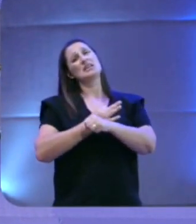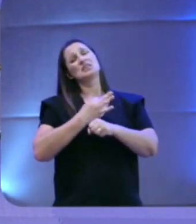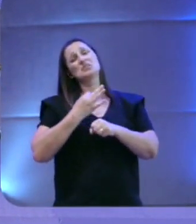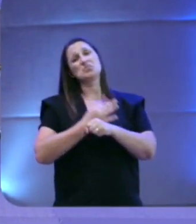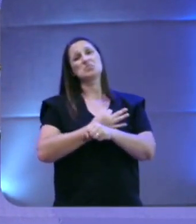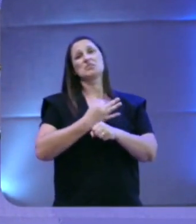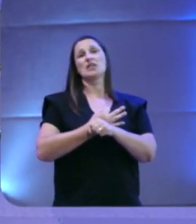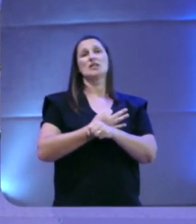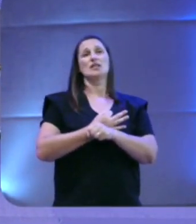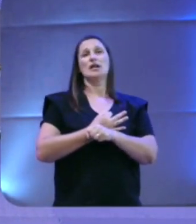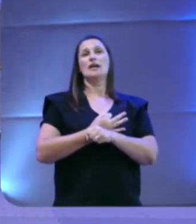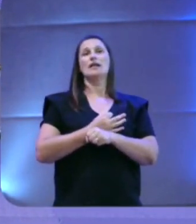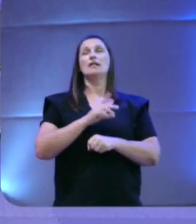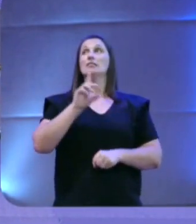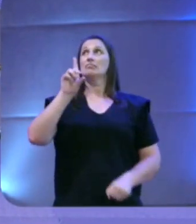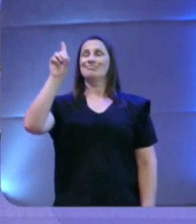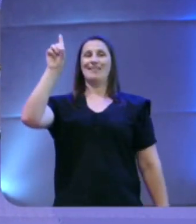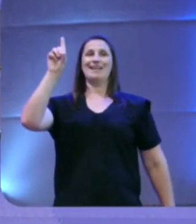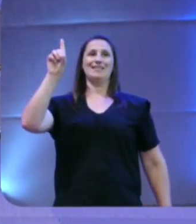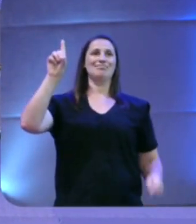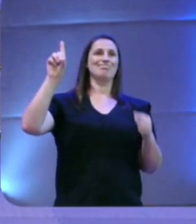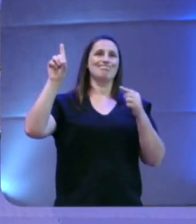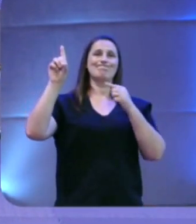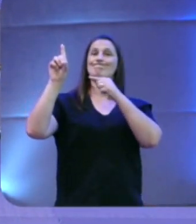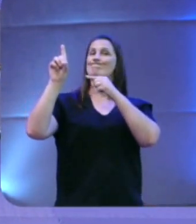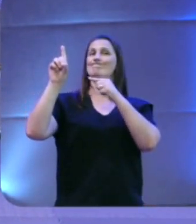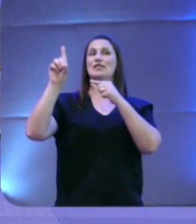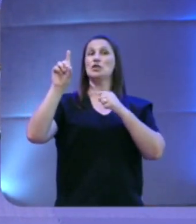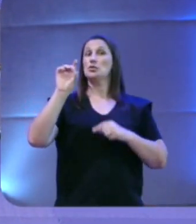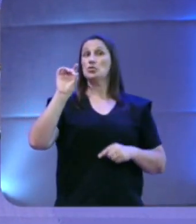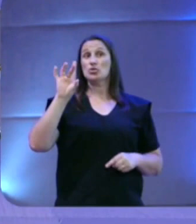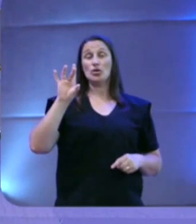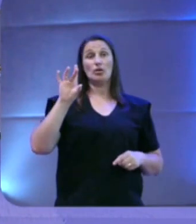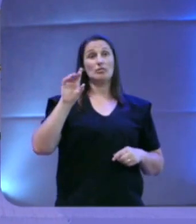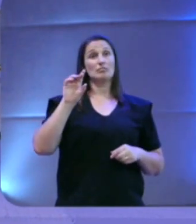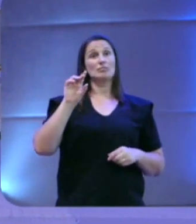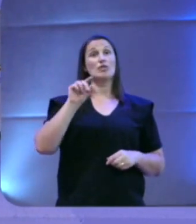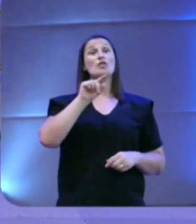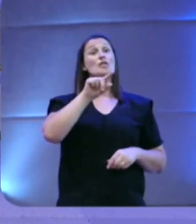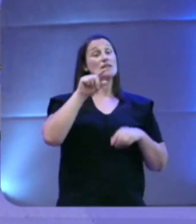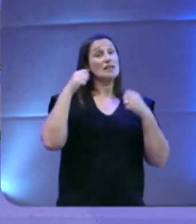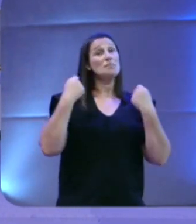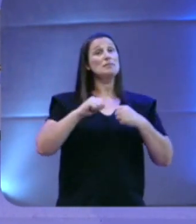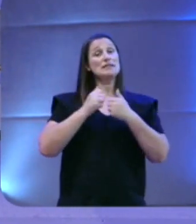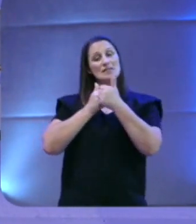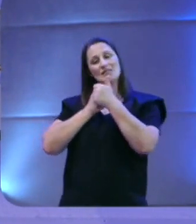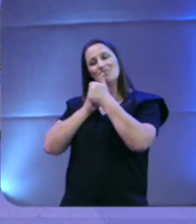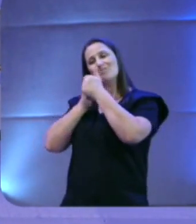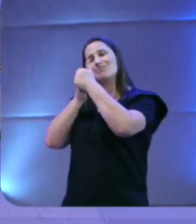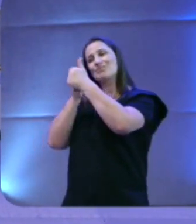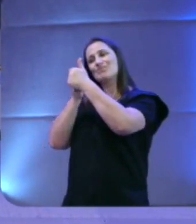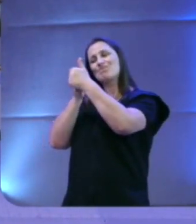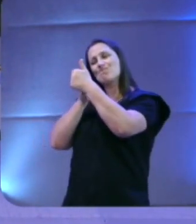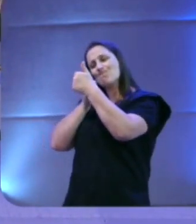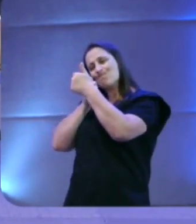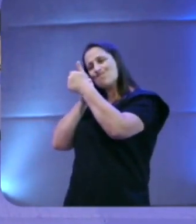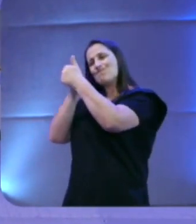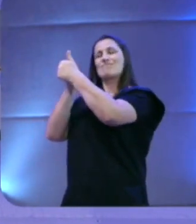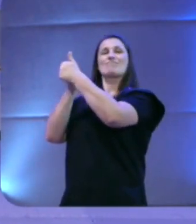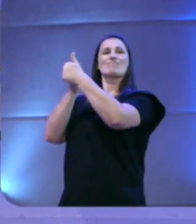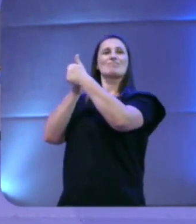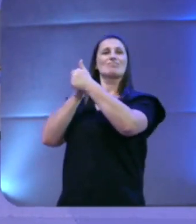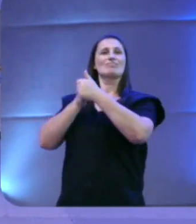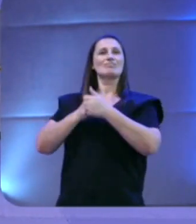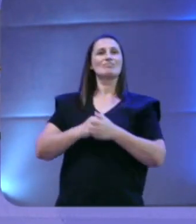na minha e na sua vida, enquanto nós seguimos Ele. Dê o próximo passo e Jesus vai te transformar nessa jornada. Esse é